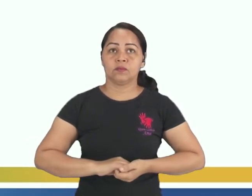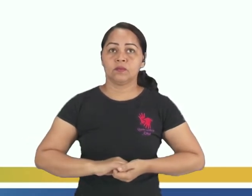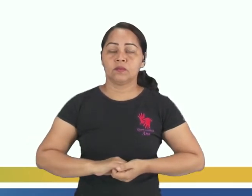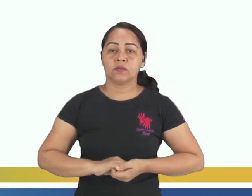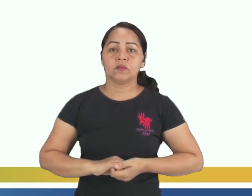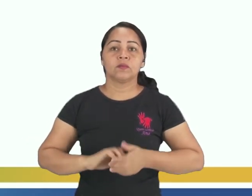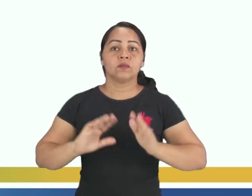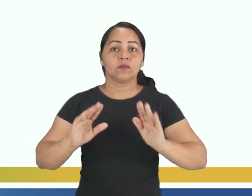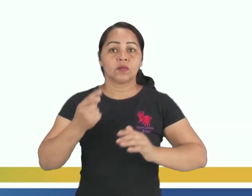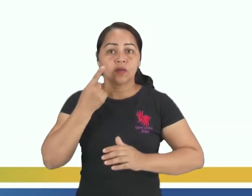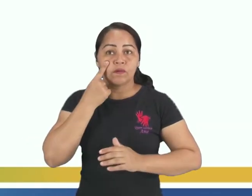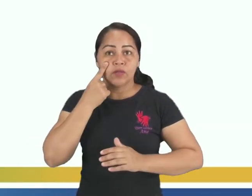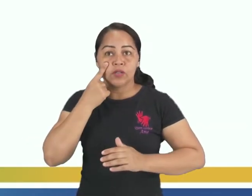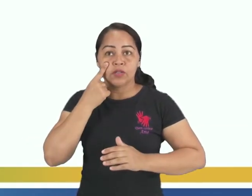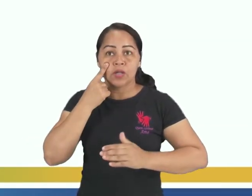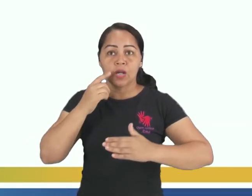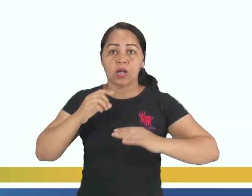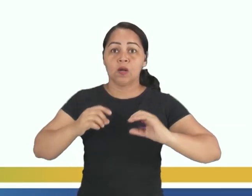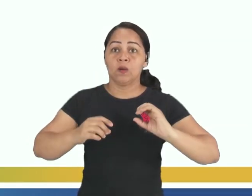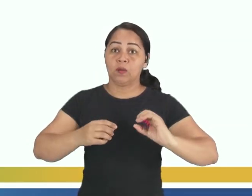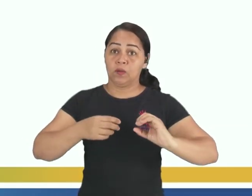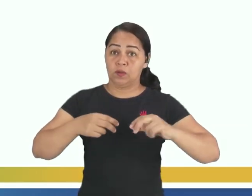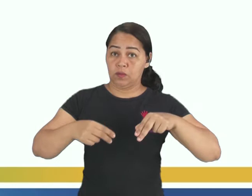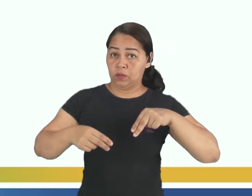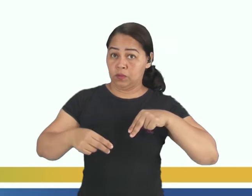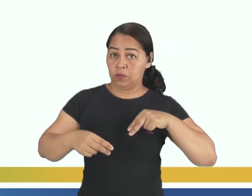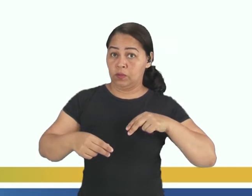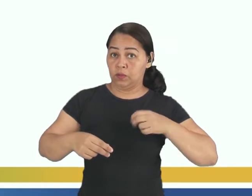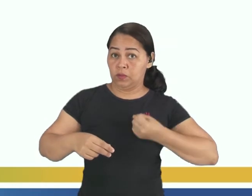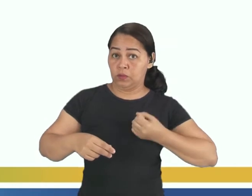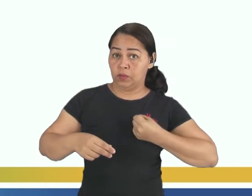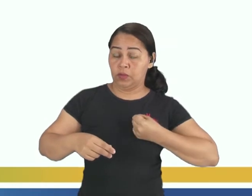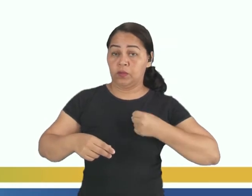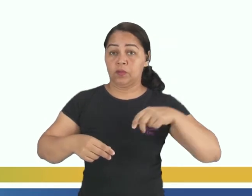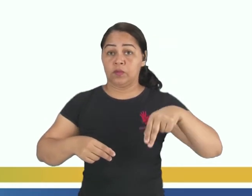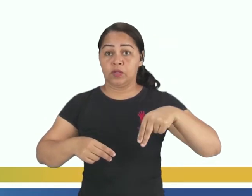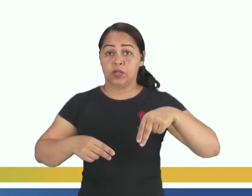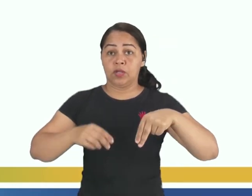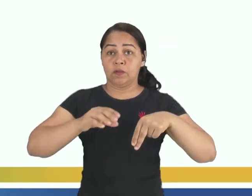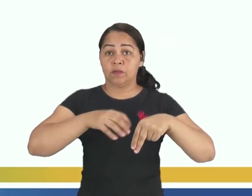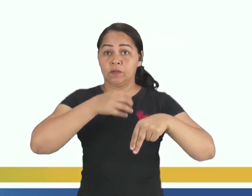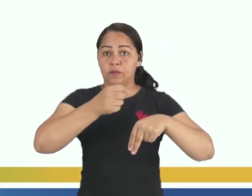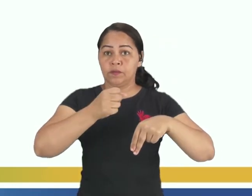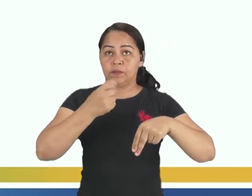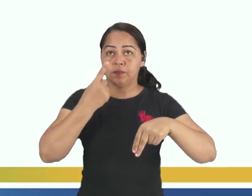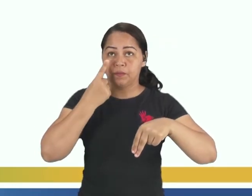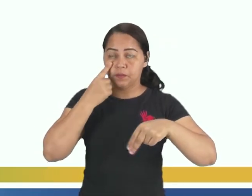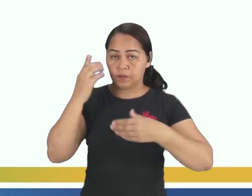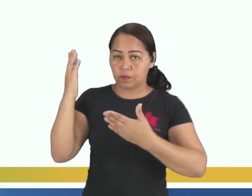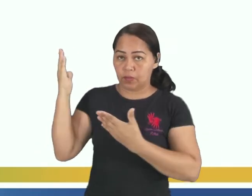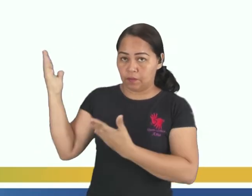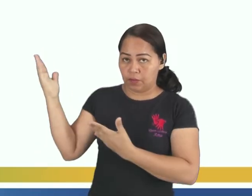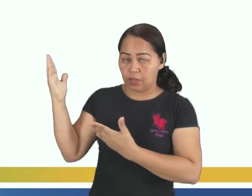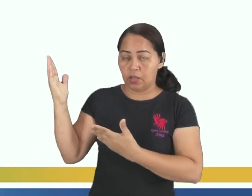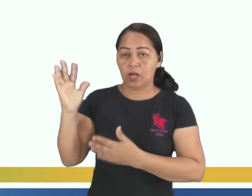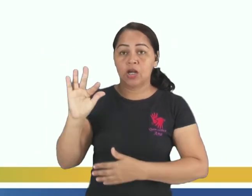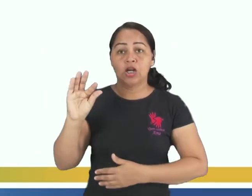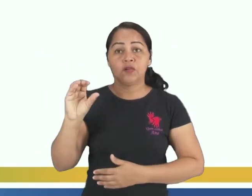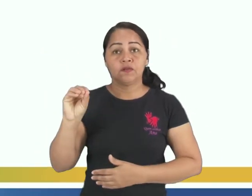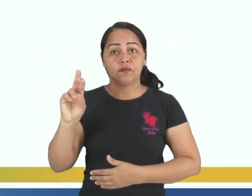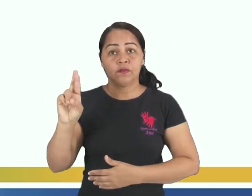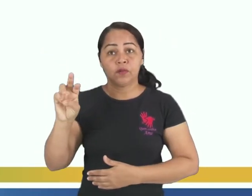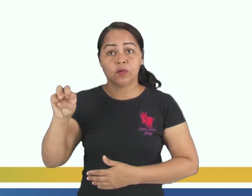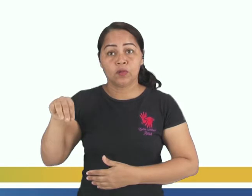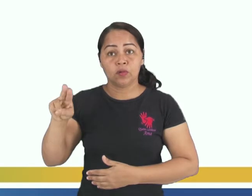Expresse cada potência na forma de radical. Aqui a gente vai fazer, né, a gente vai usar esse nosso macete aí, essa nossa definição, né,